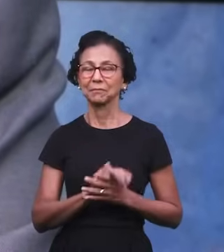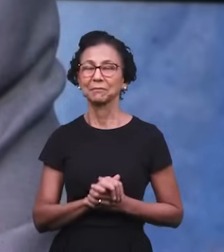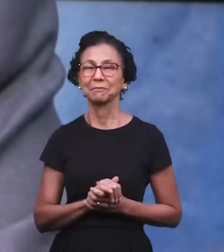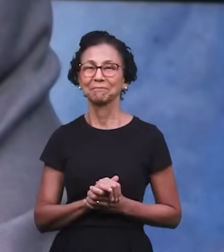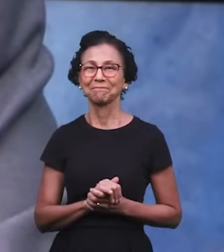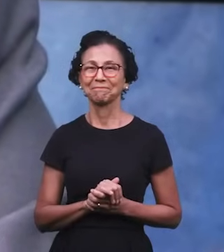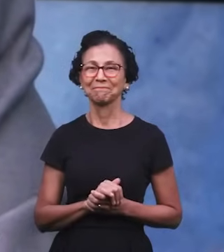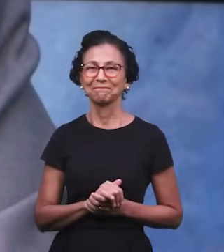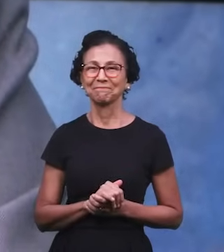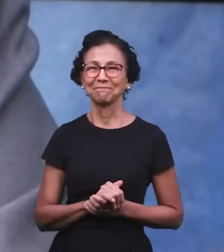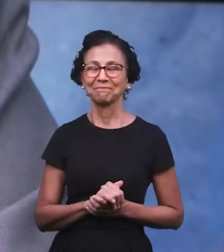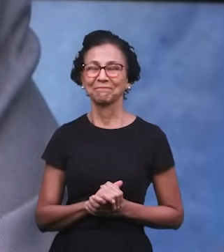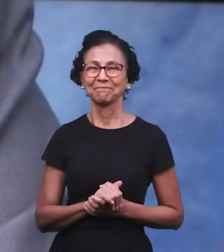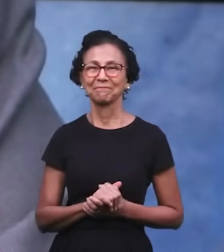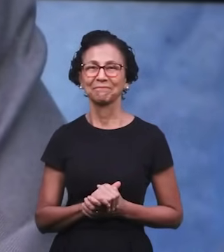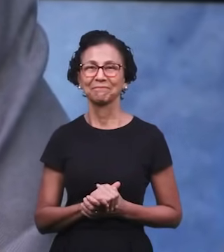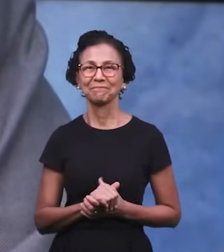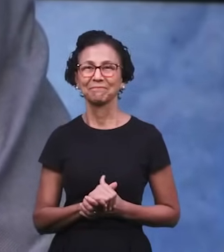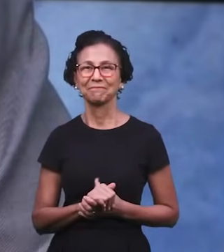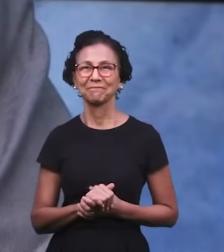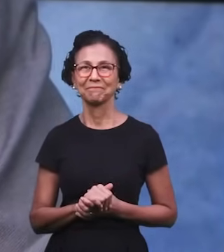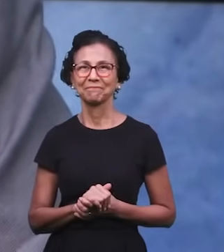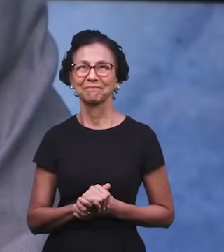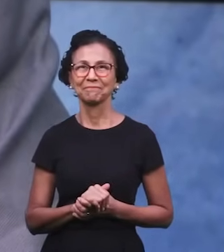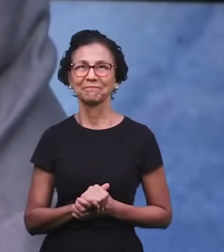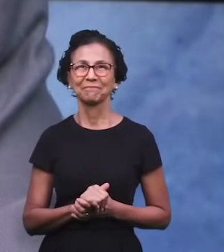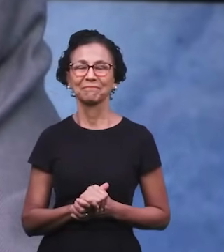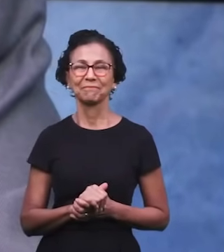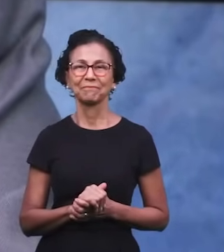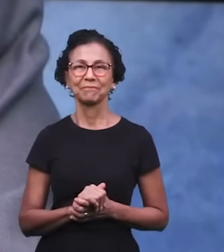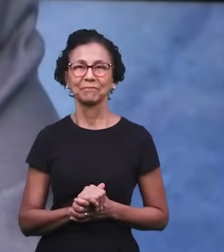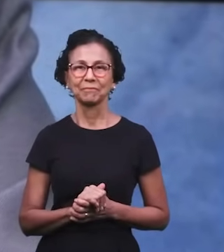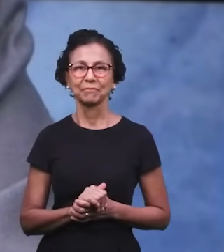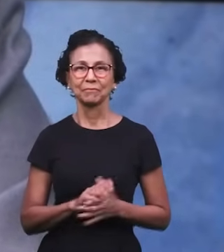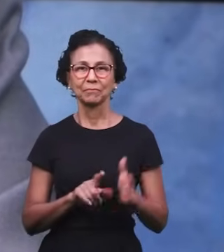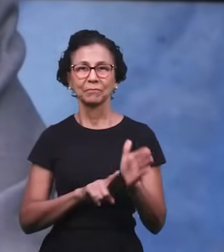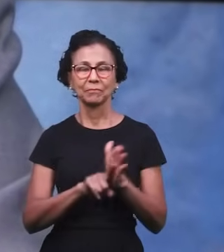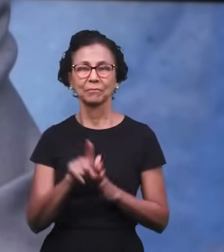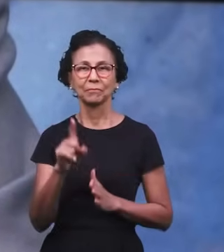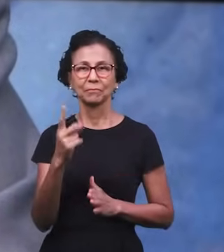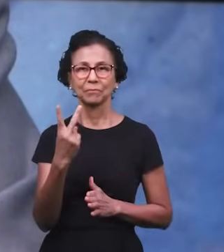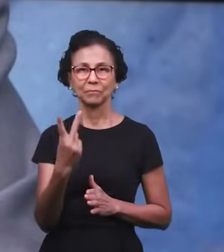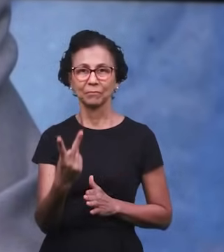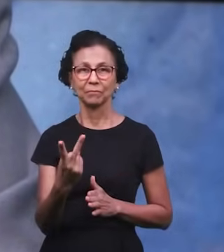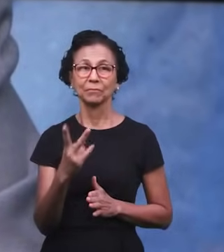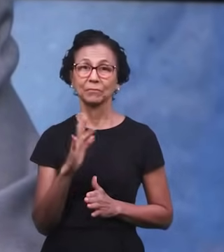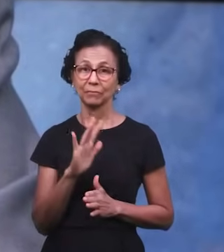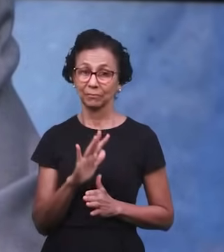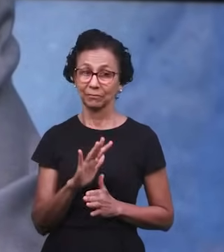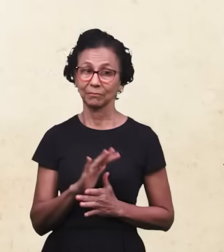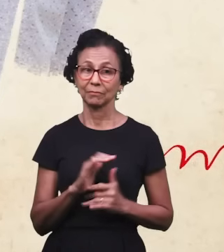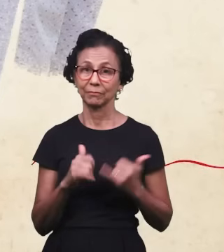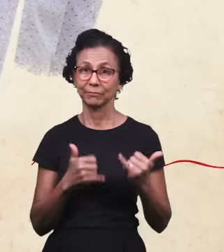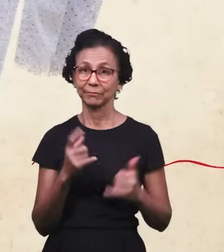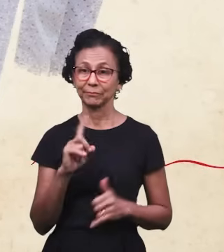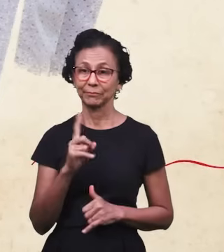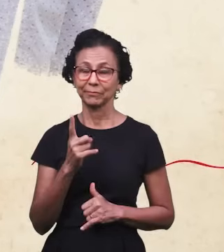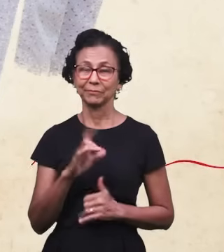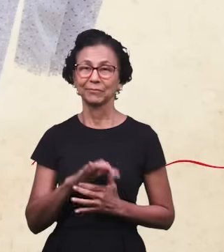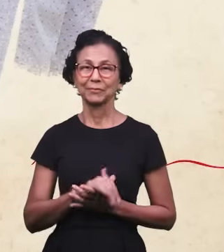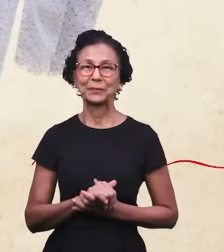estão brincando com a gente, não. Quem manda a pergunta é a nossa irmã Maria Clara. Então, fala, jovem.